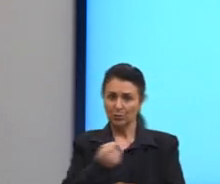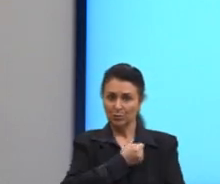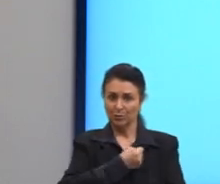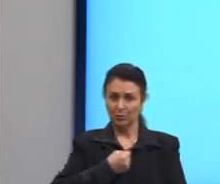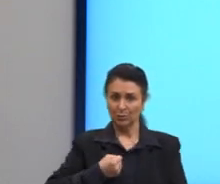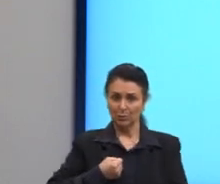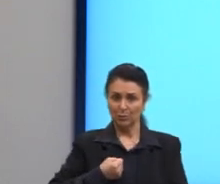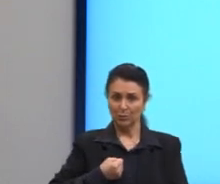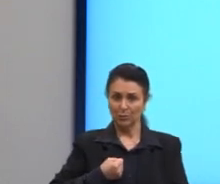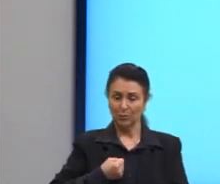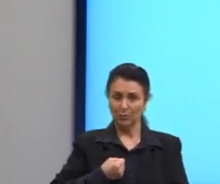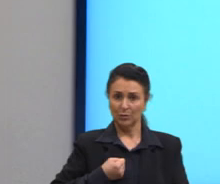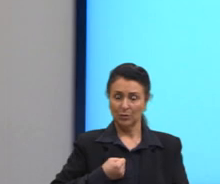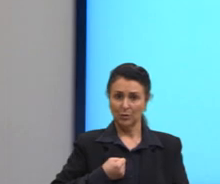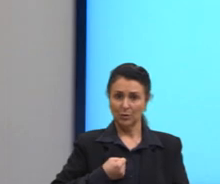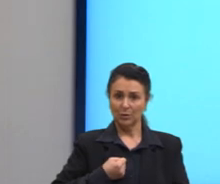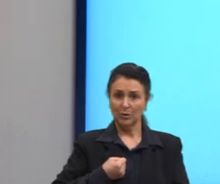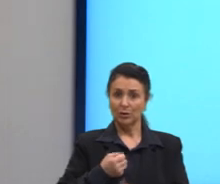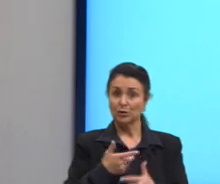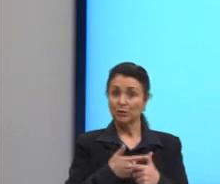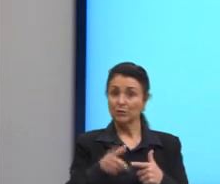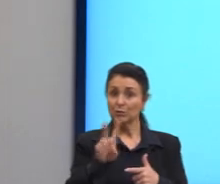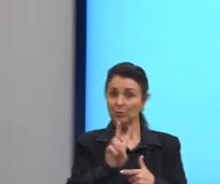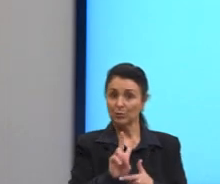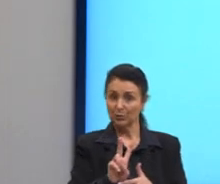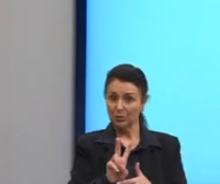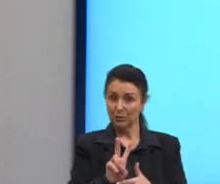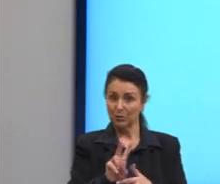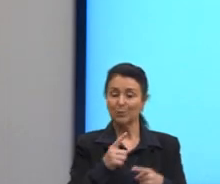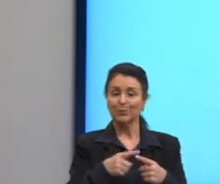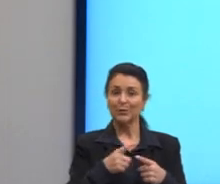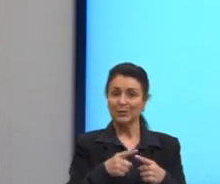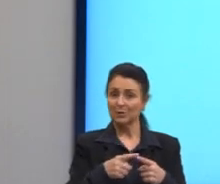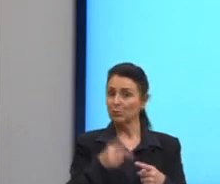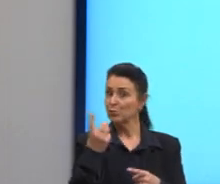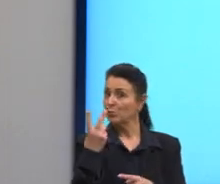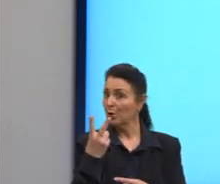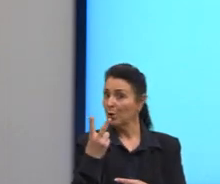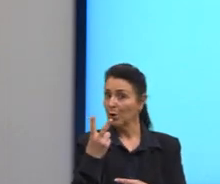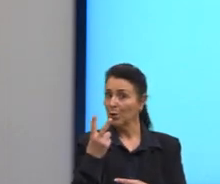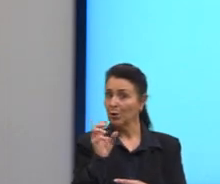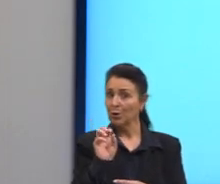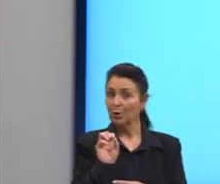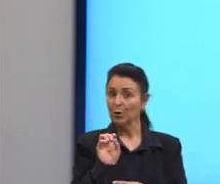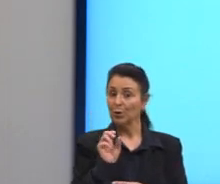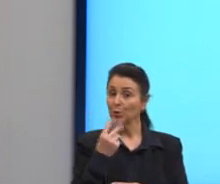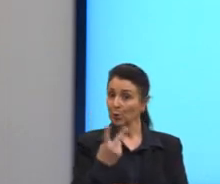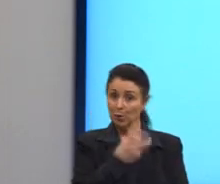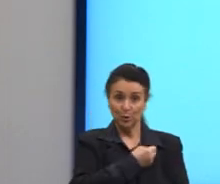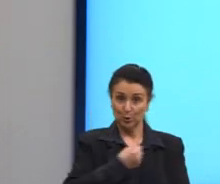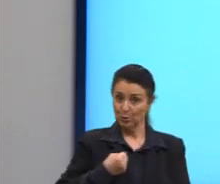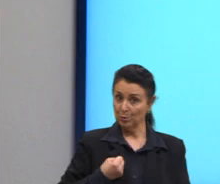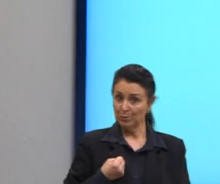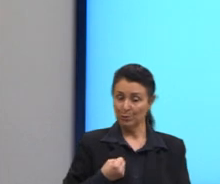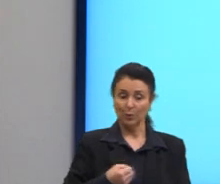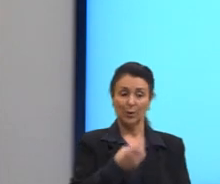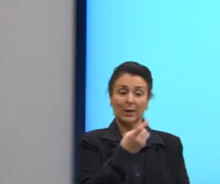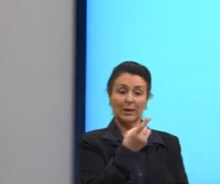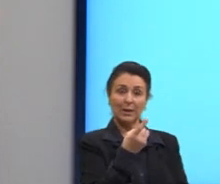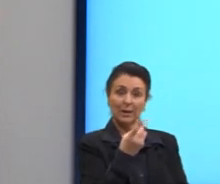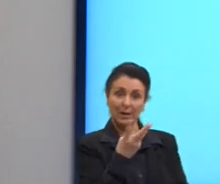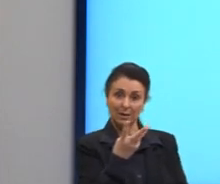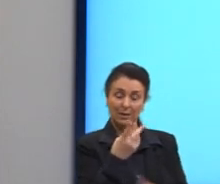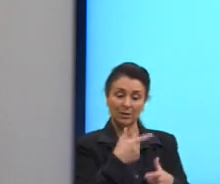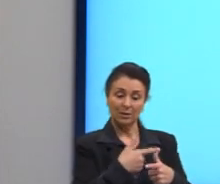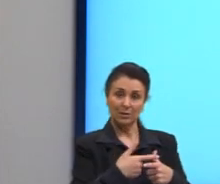somados então sem mais será divido por dois são só apenas dois termos tenho 13 dividido por 2 que é igual